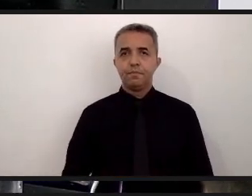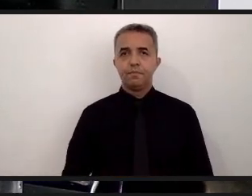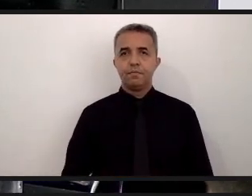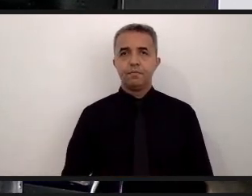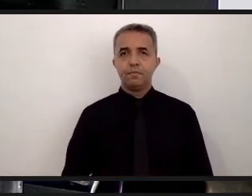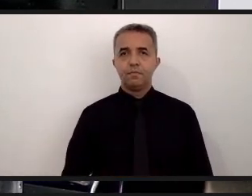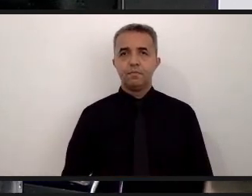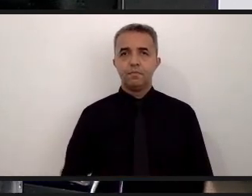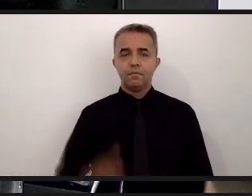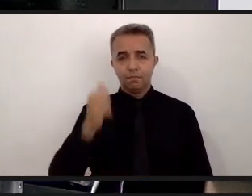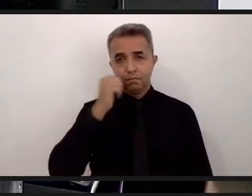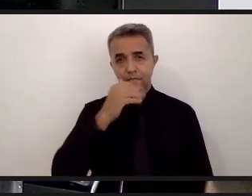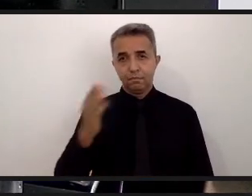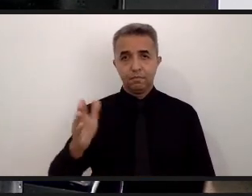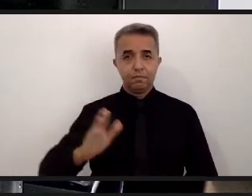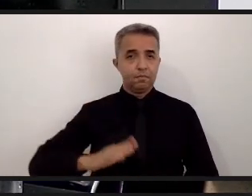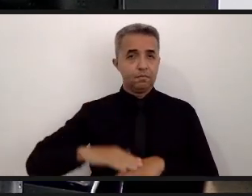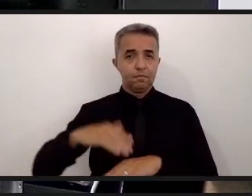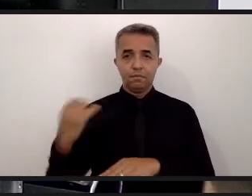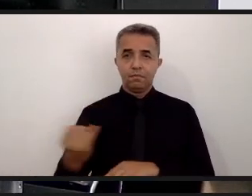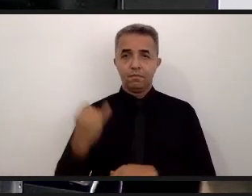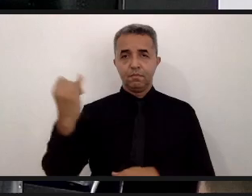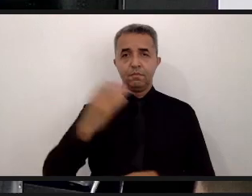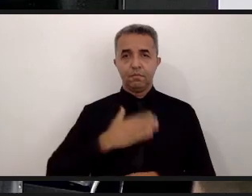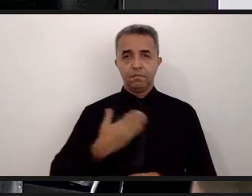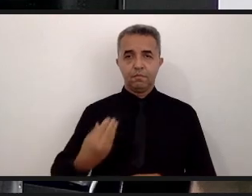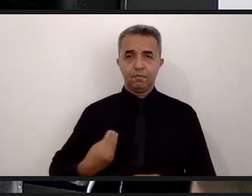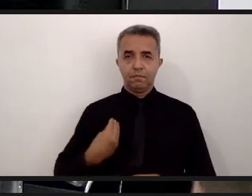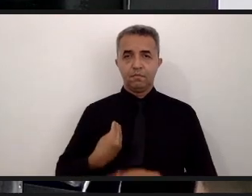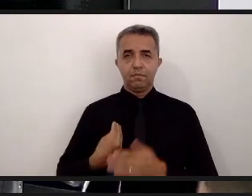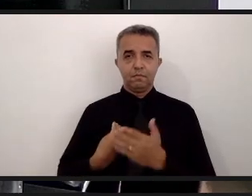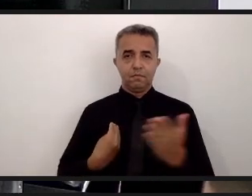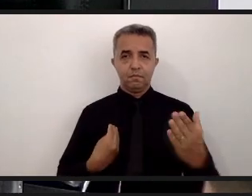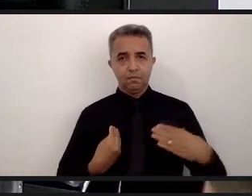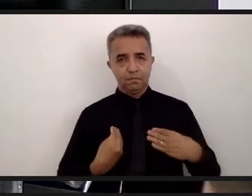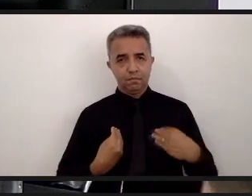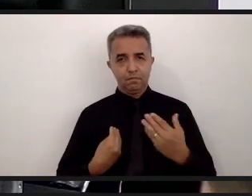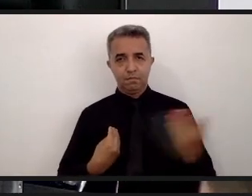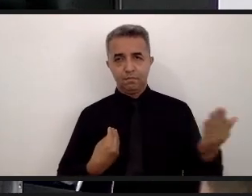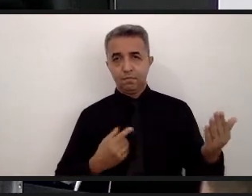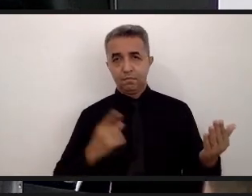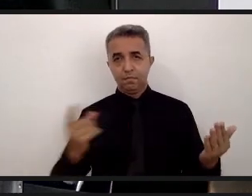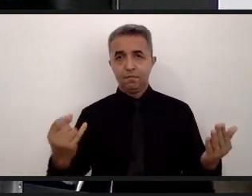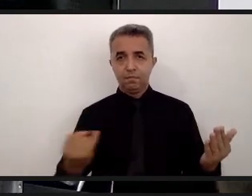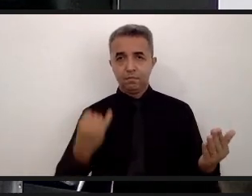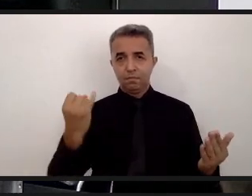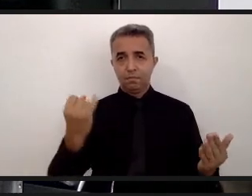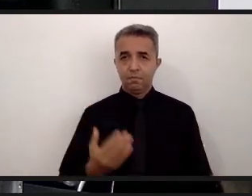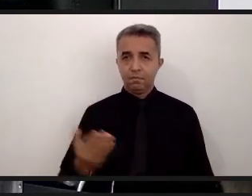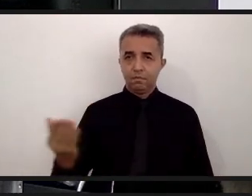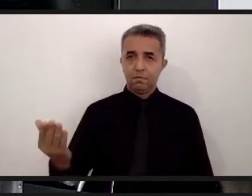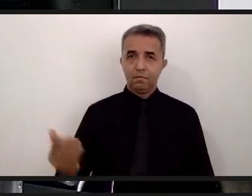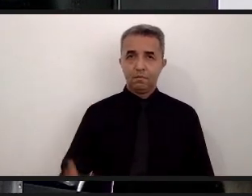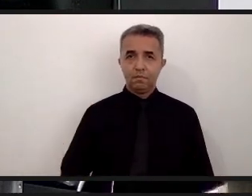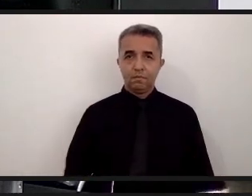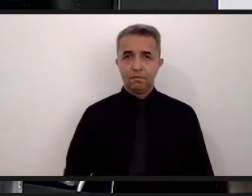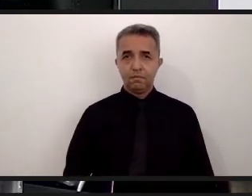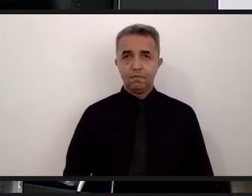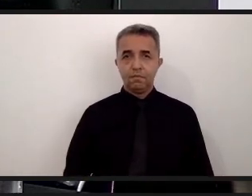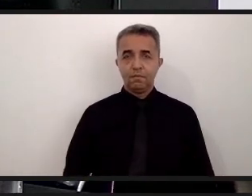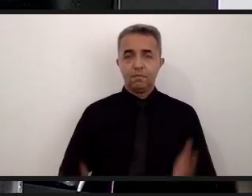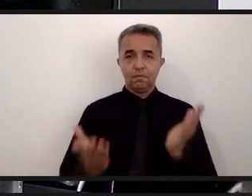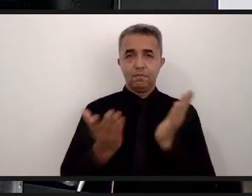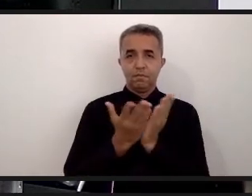mais significa para mim na minha vida, na vida dos meus filhos, que é você, Edna. Ao ler